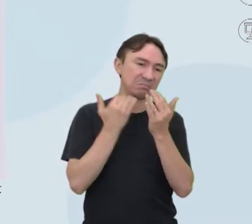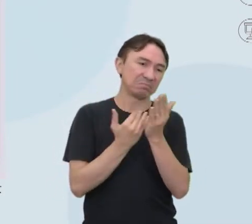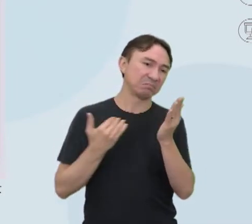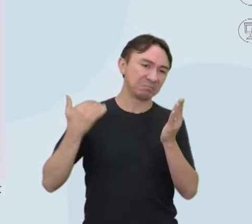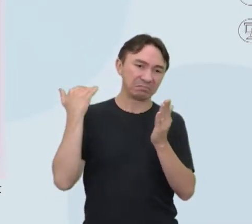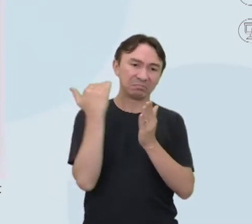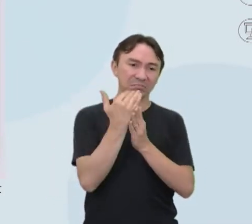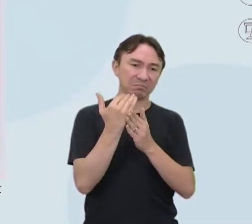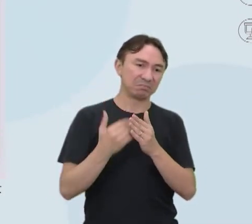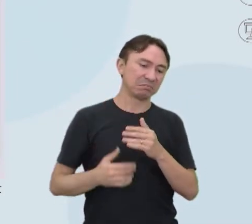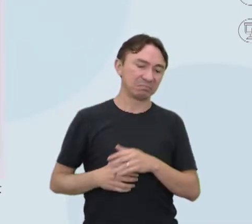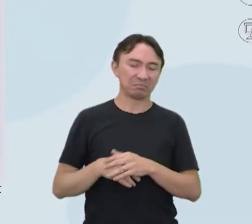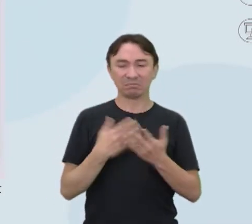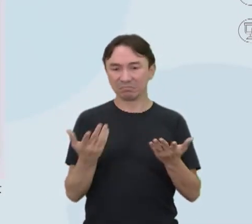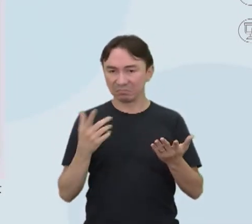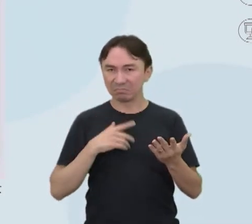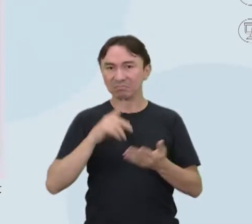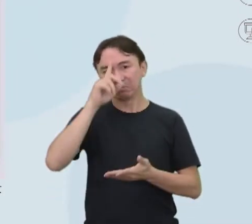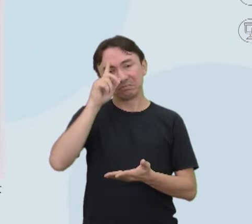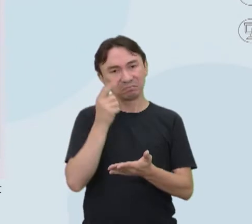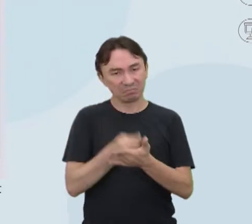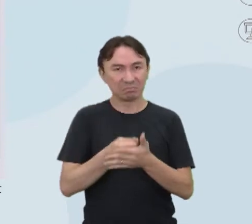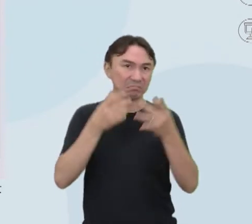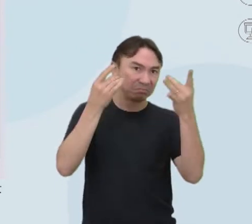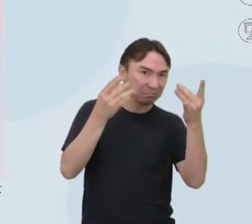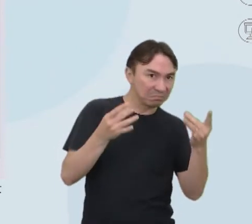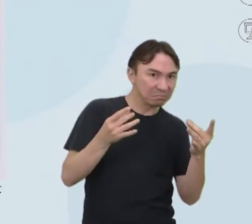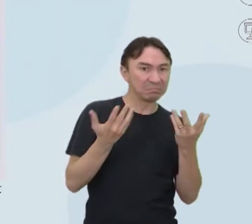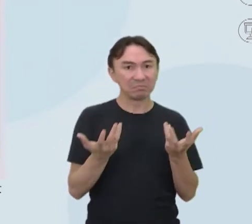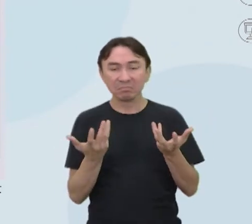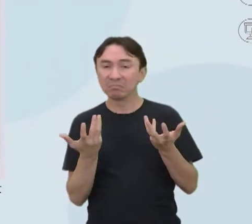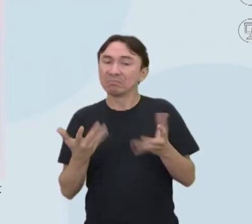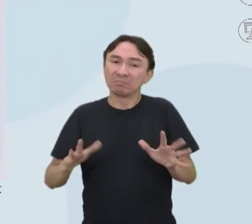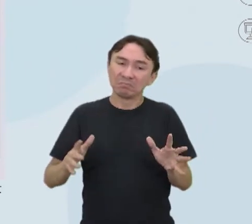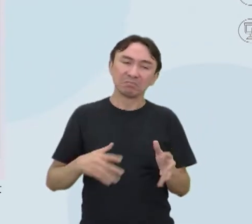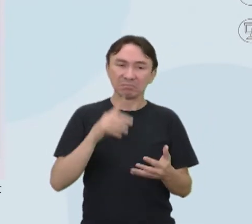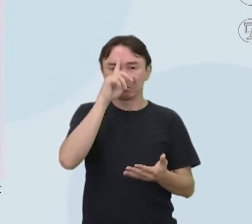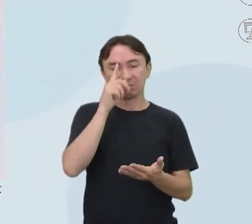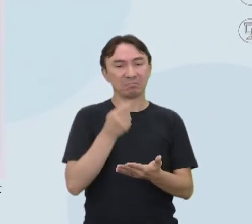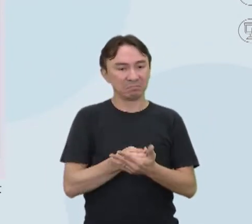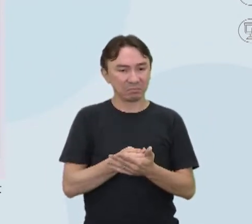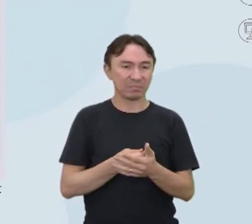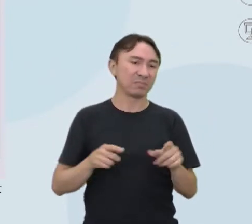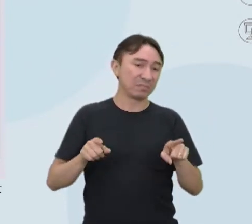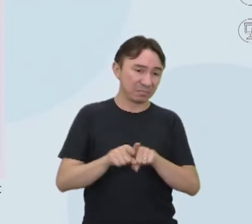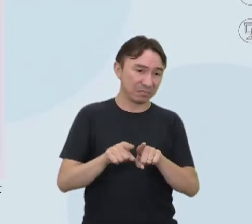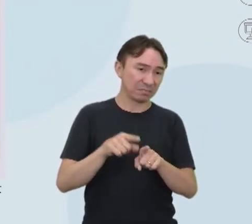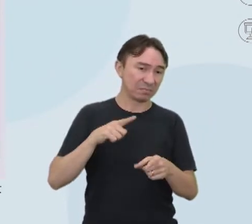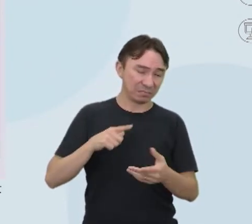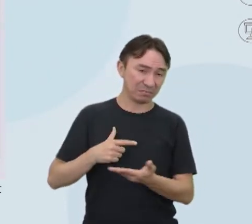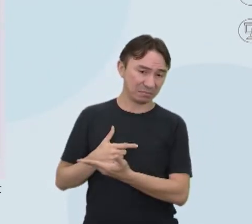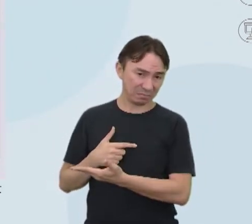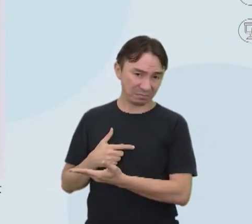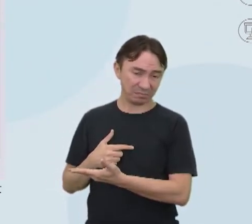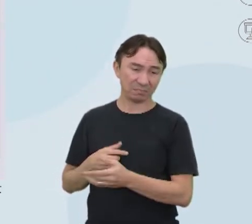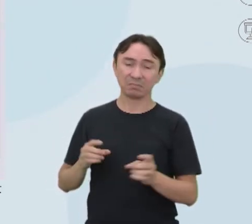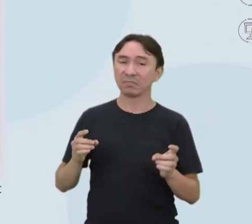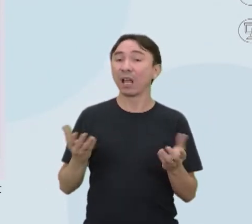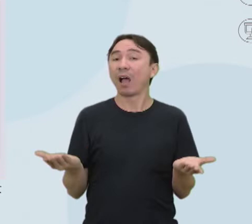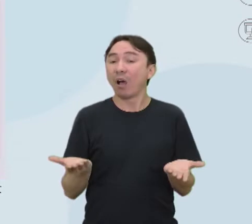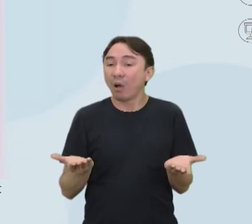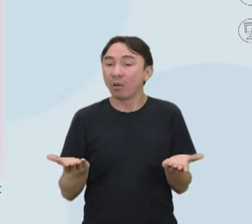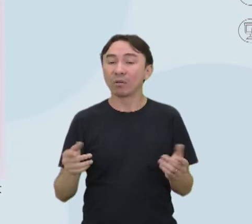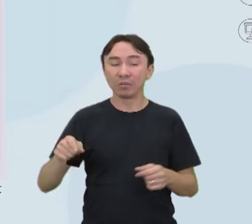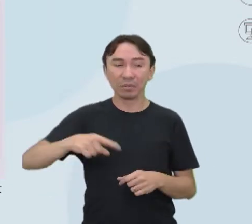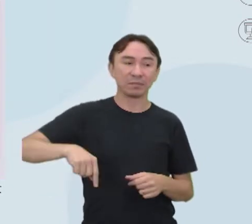Ele vai decidir se ele quer ou não colocar aí. Ok, a gente tá vai bom? mostrar duas questões. Uma que eu já deixei pronta aqui para eles e a outra que a gente vai fazer agora em tempo real, né? Isso,